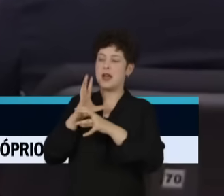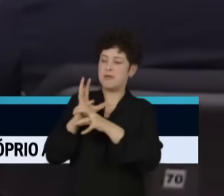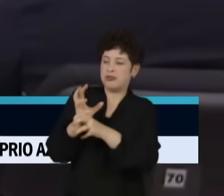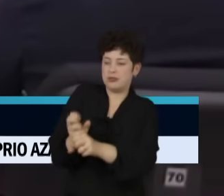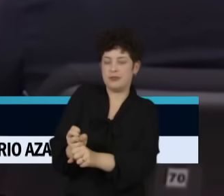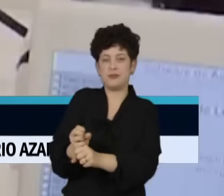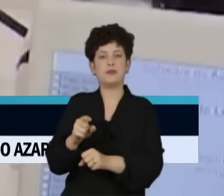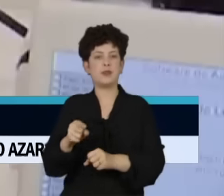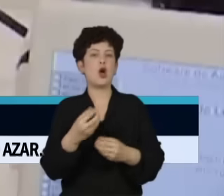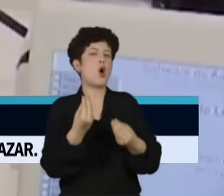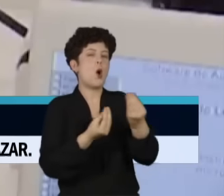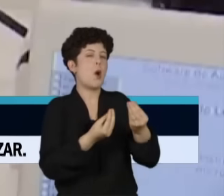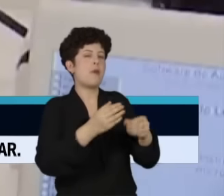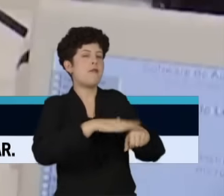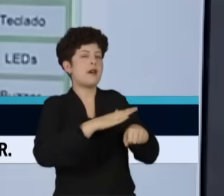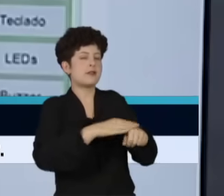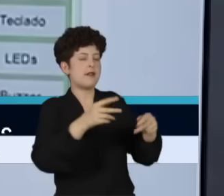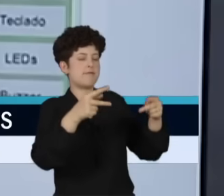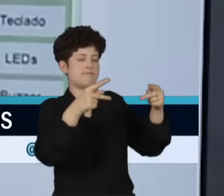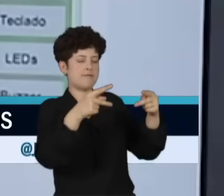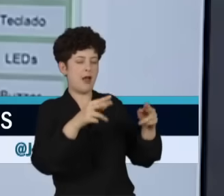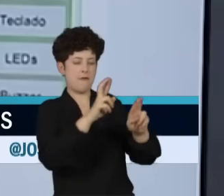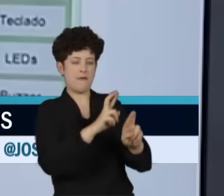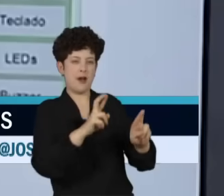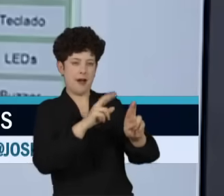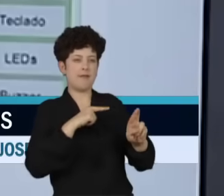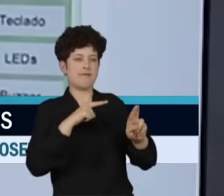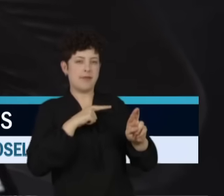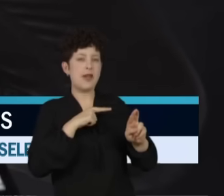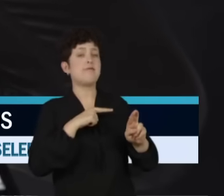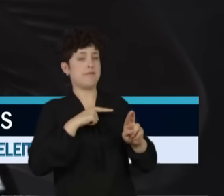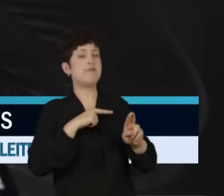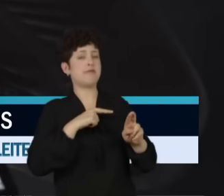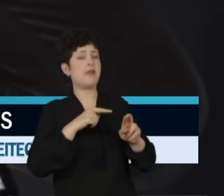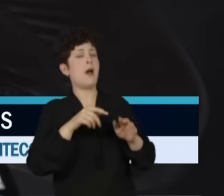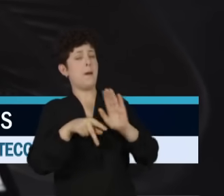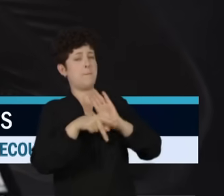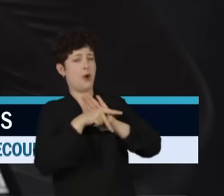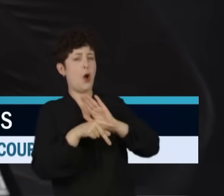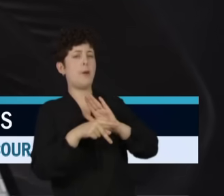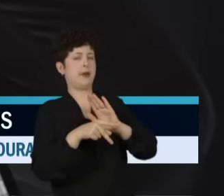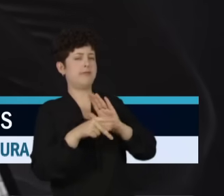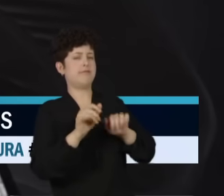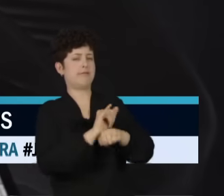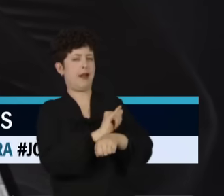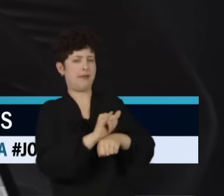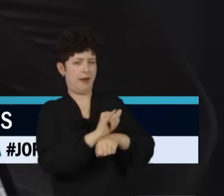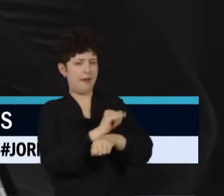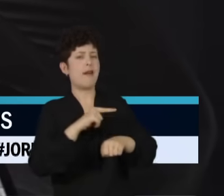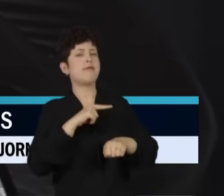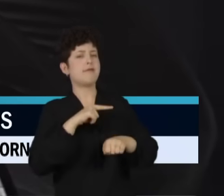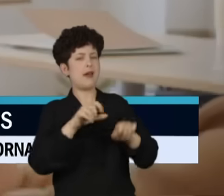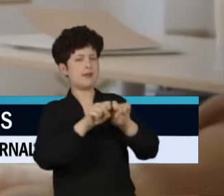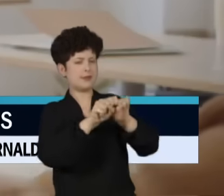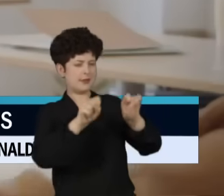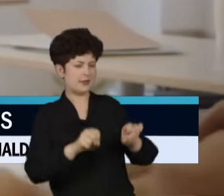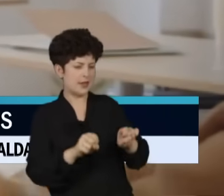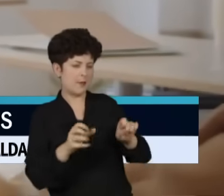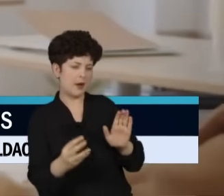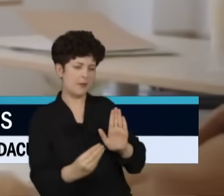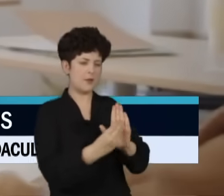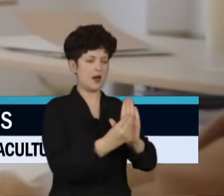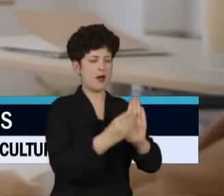realizar a verificação de um código fonte, existem ferramentas específicas que conseguem identificar se tem algum